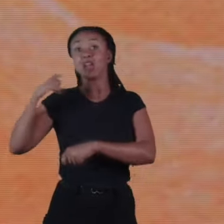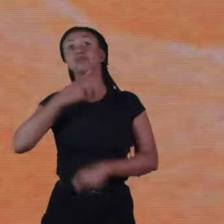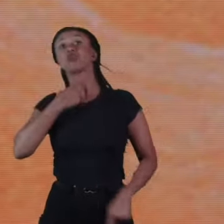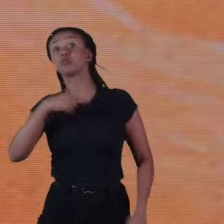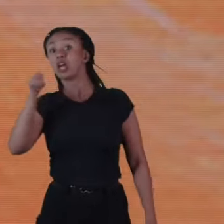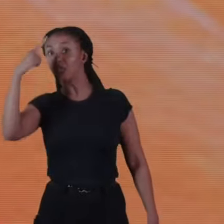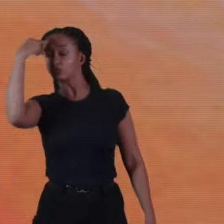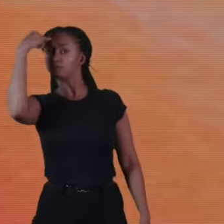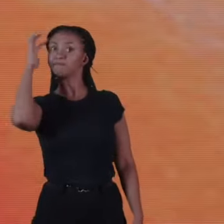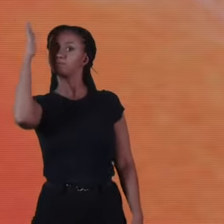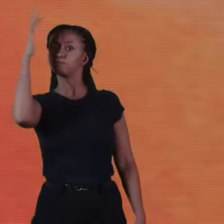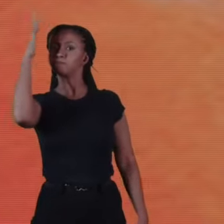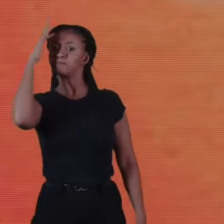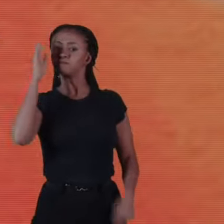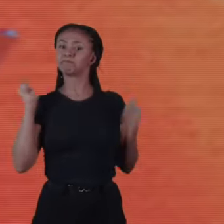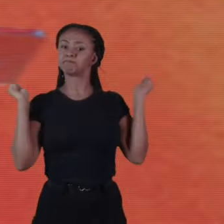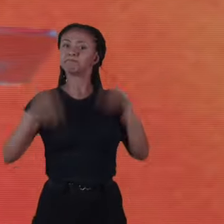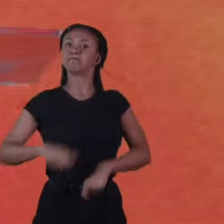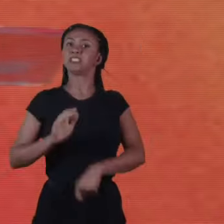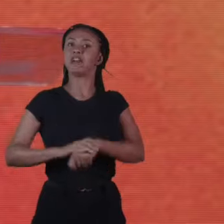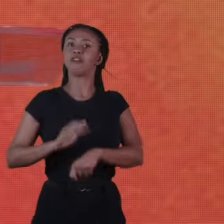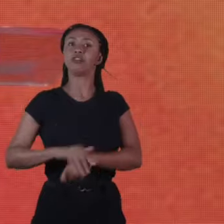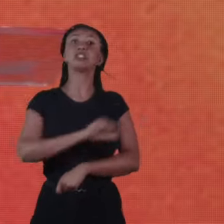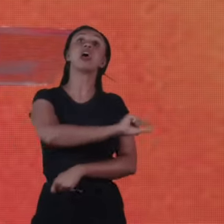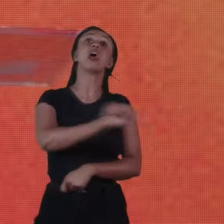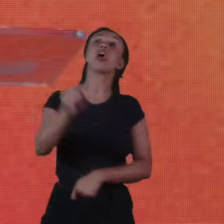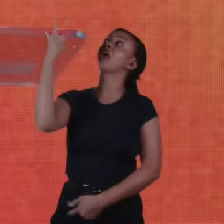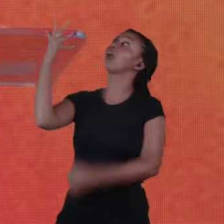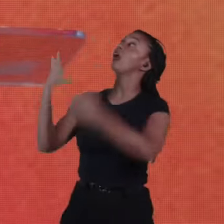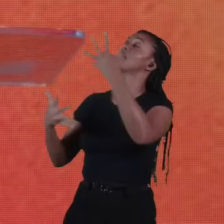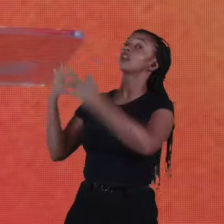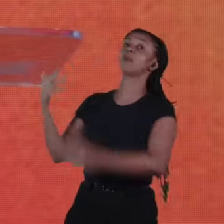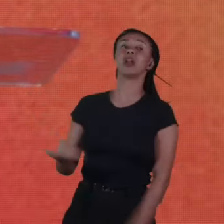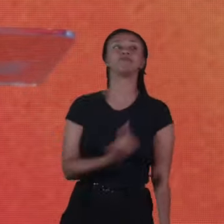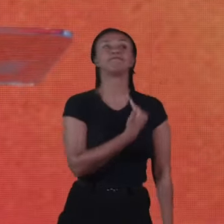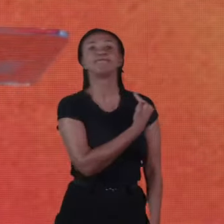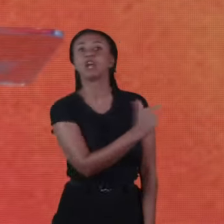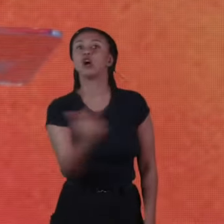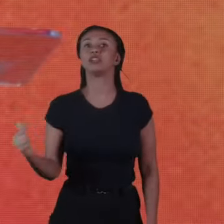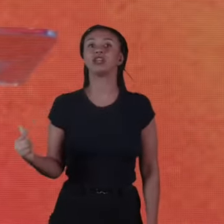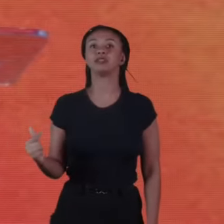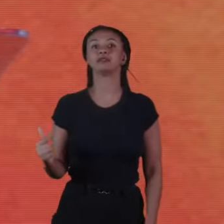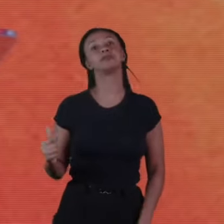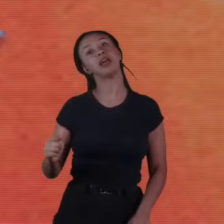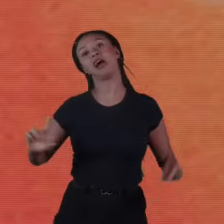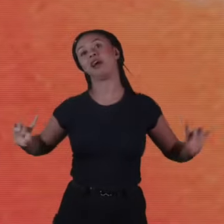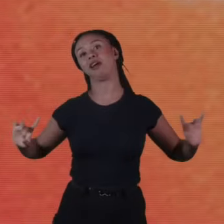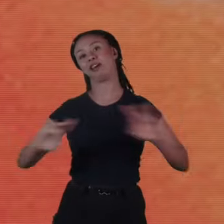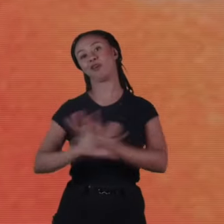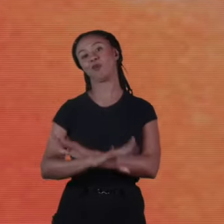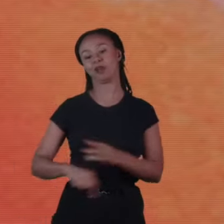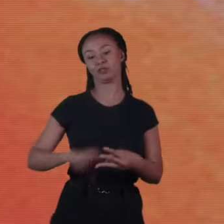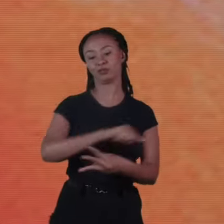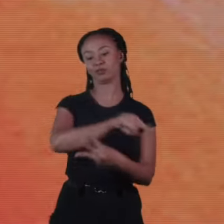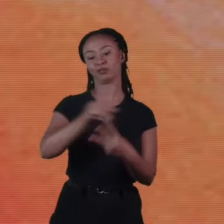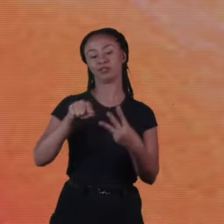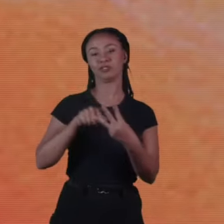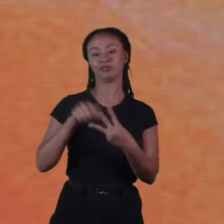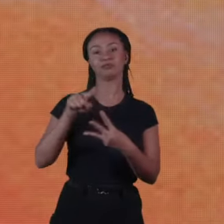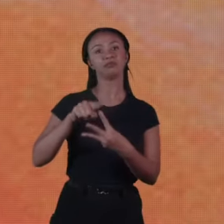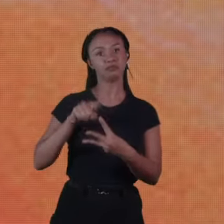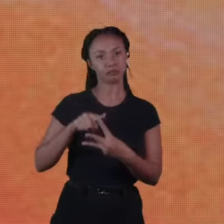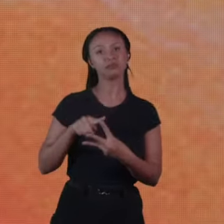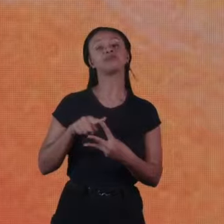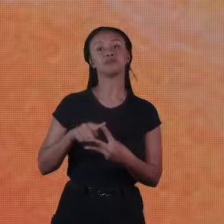e ninguém pode impedir o agir de Deus. Agora a pessoa ficou completa. Ele não somente é onisciente, ele